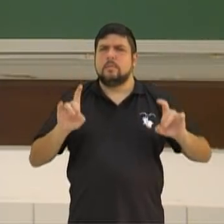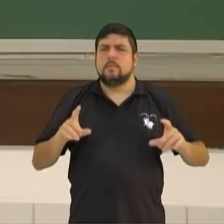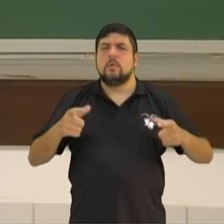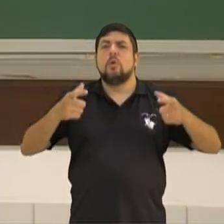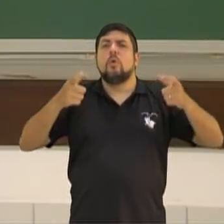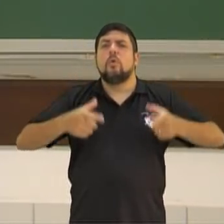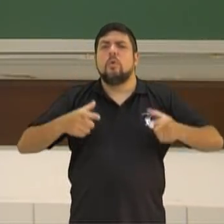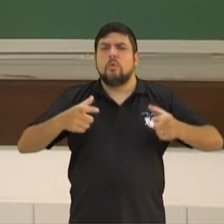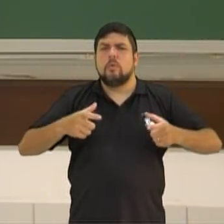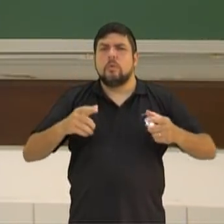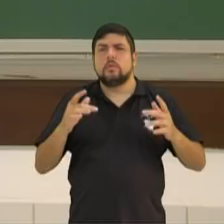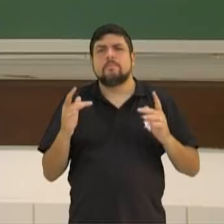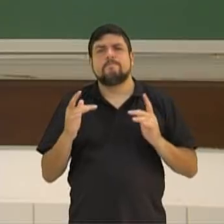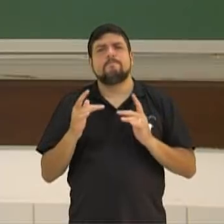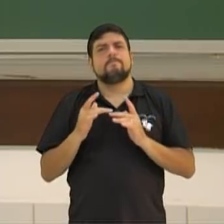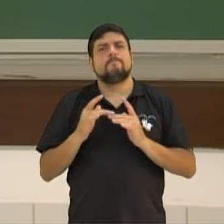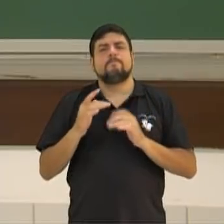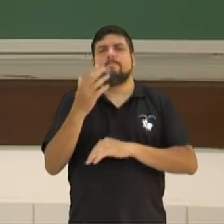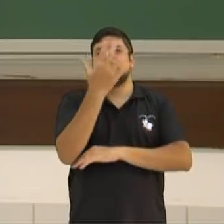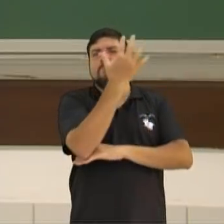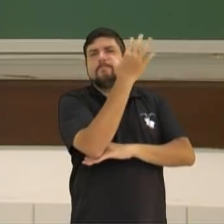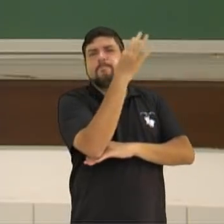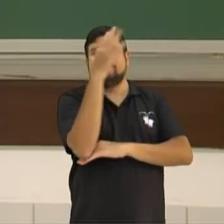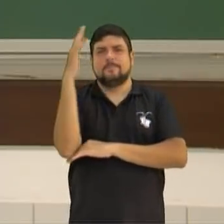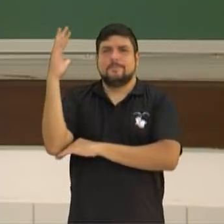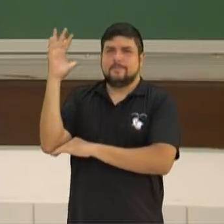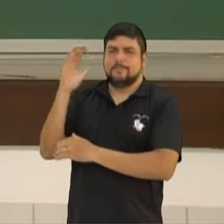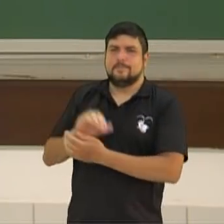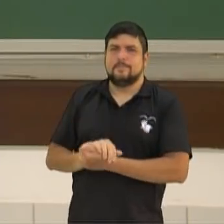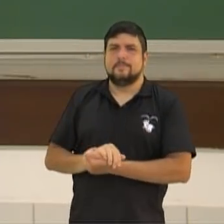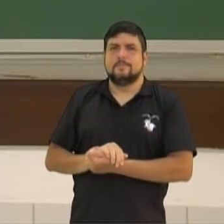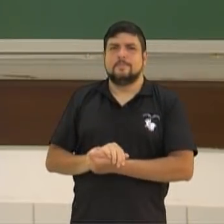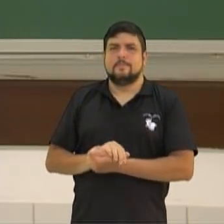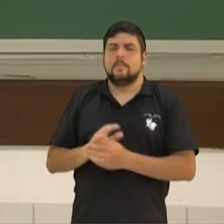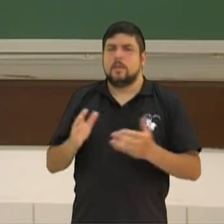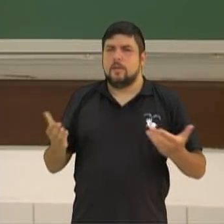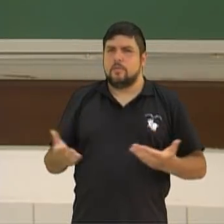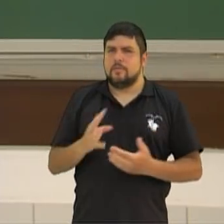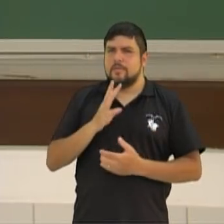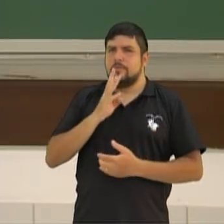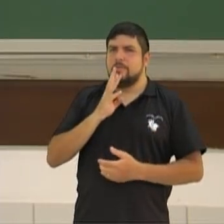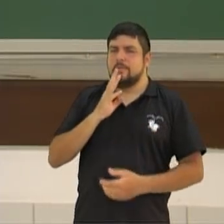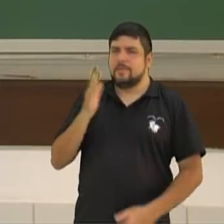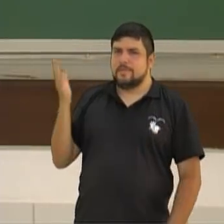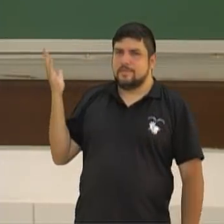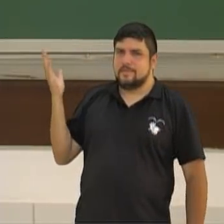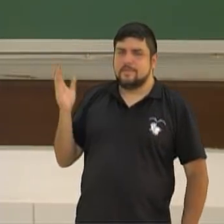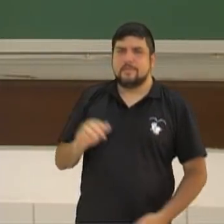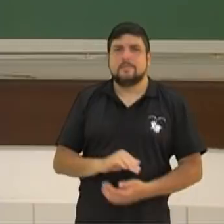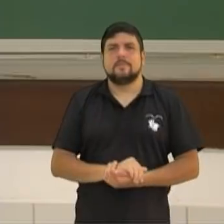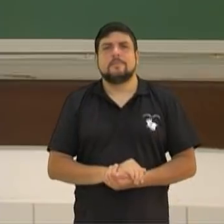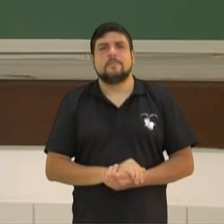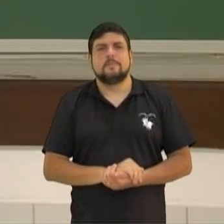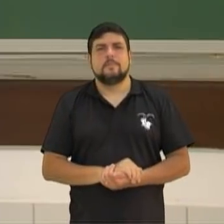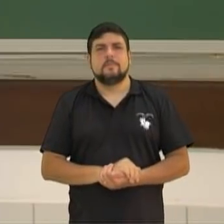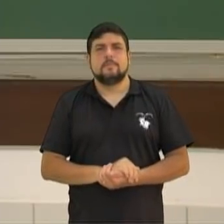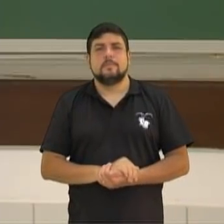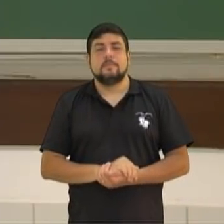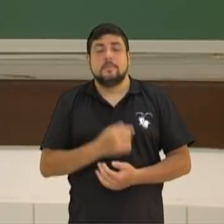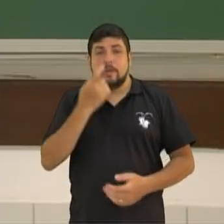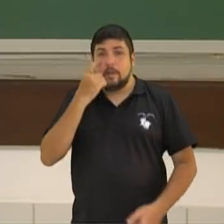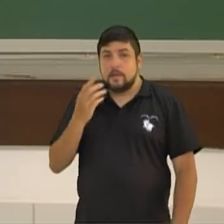contato com a natureza. Então vamos conhecer um pouquinho mais do mountain bike. O mountain bike é uma atividade